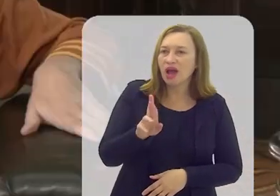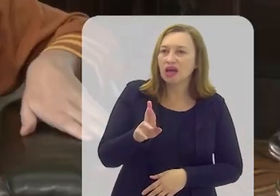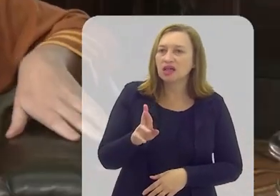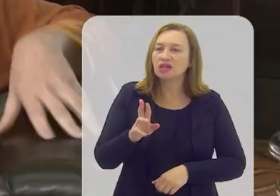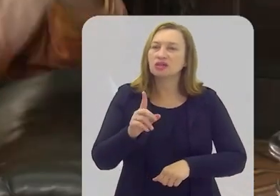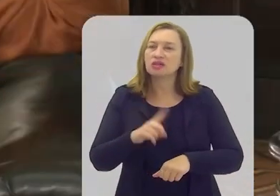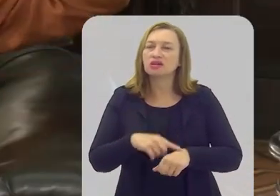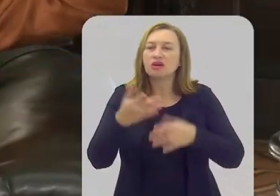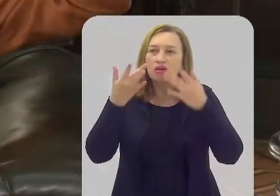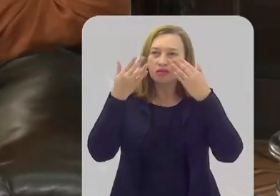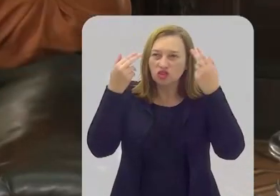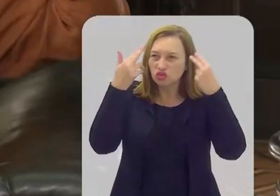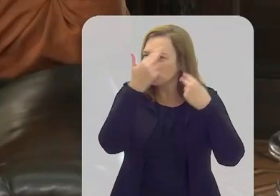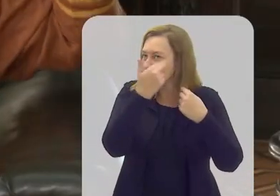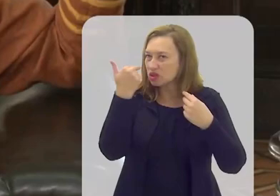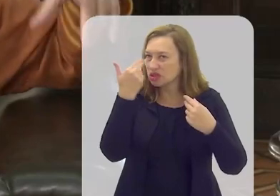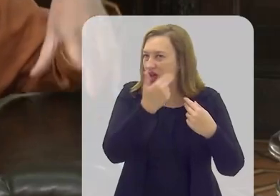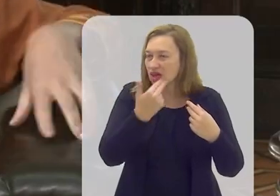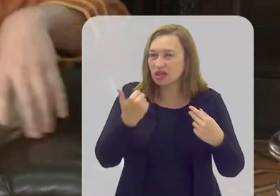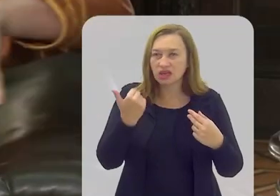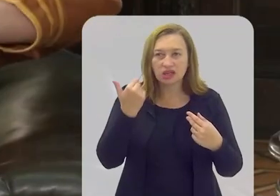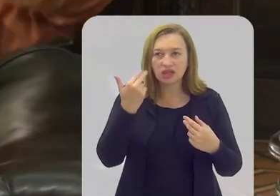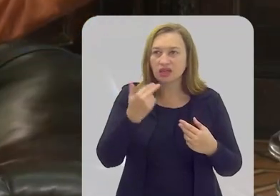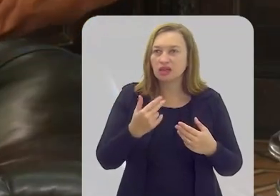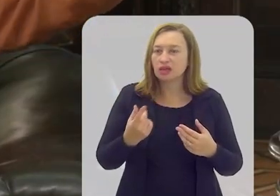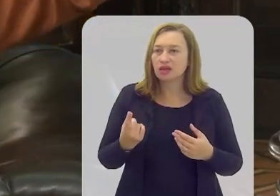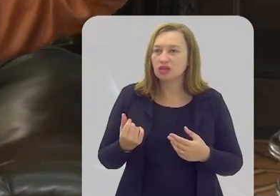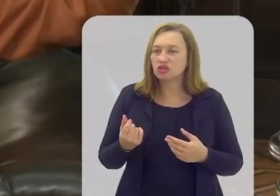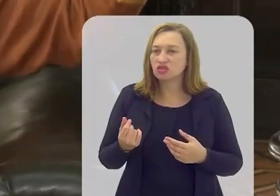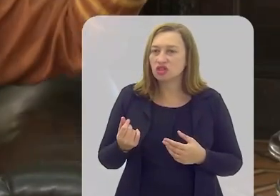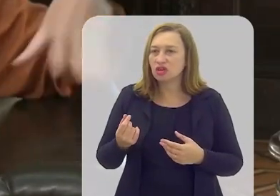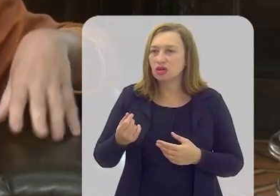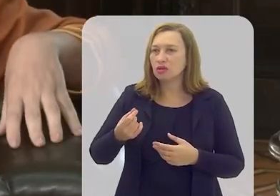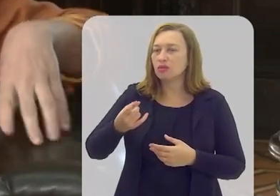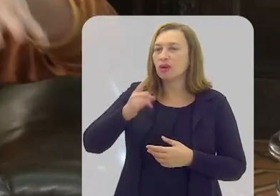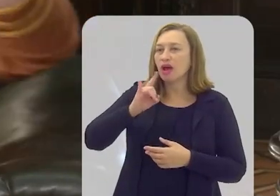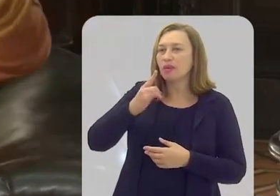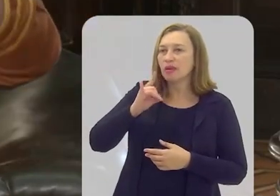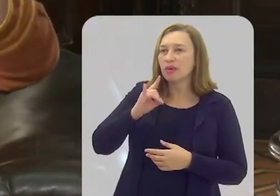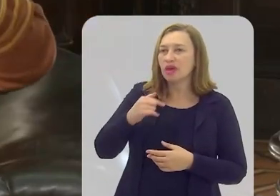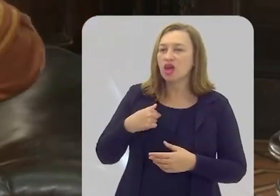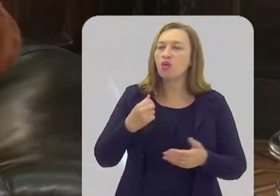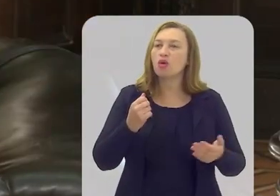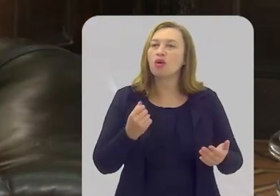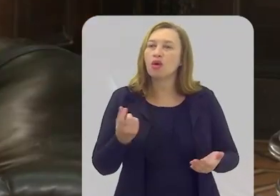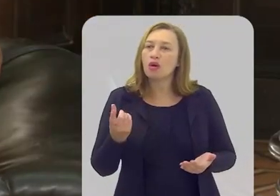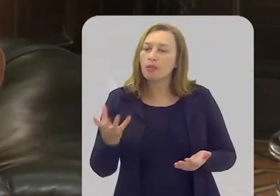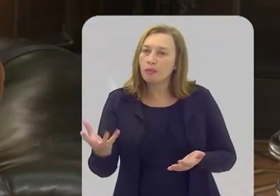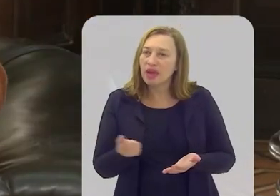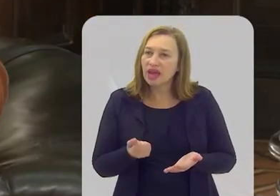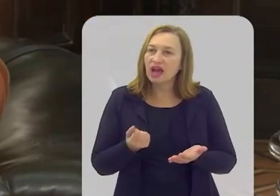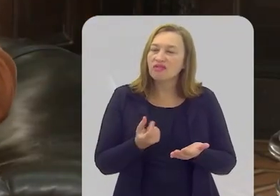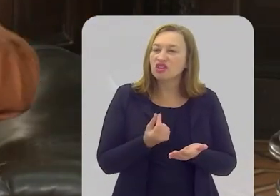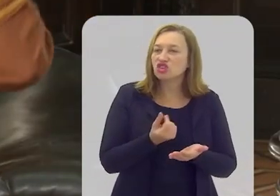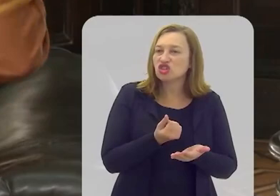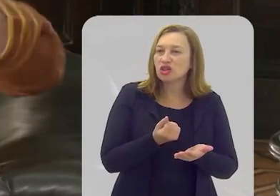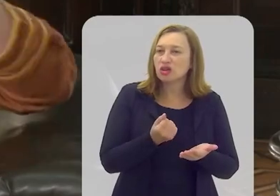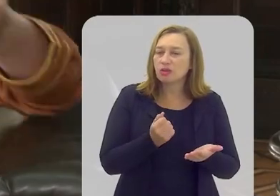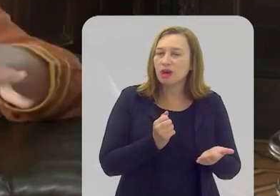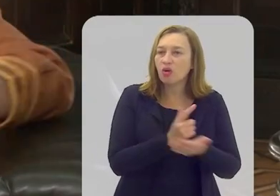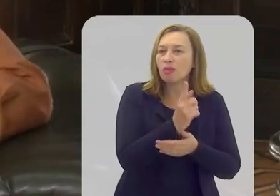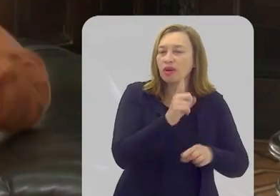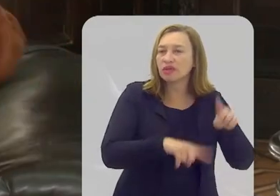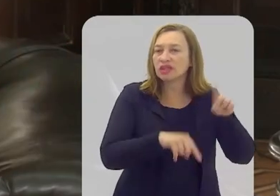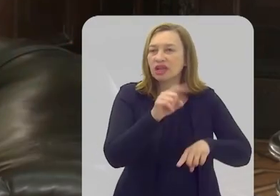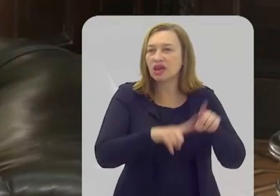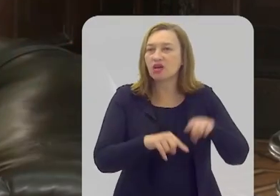hora de pintar a nossa cara, ao invés do pessoal pegar dinheiro para chopada, eu pegava o dinheiro para comprar material. Então você consegue